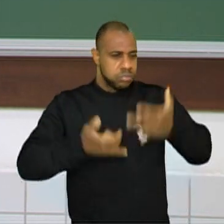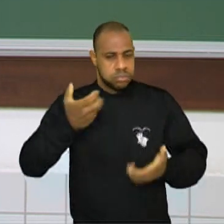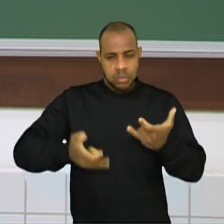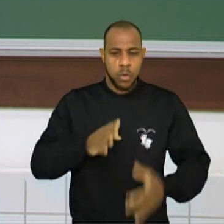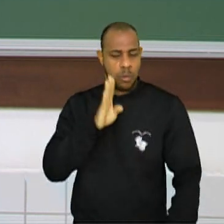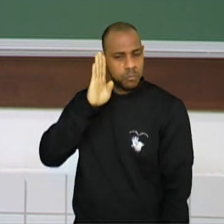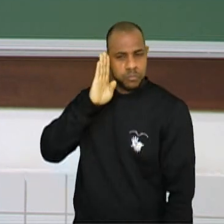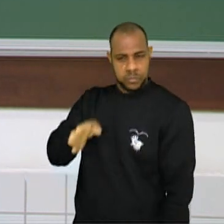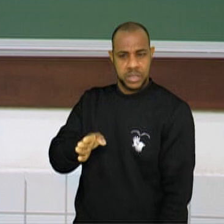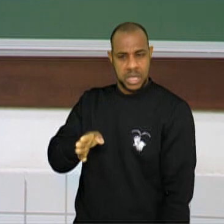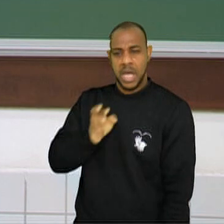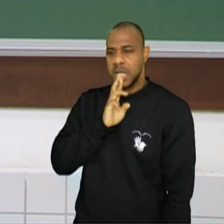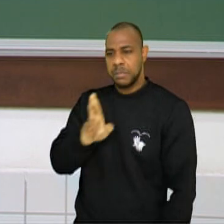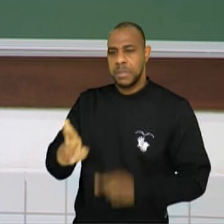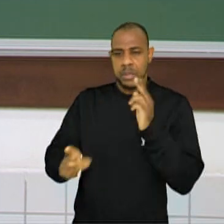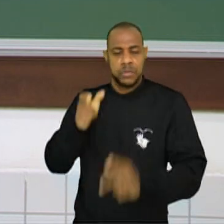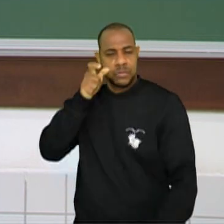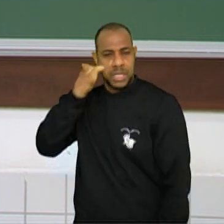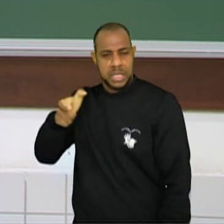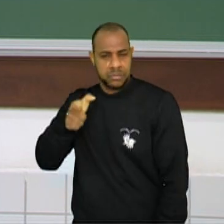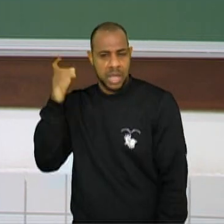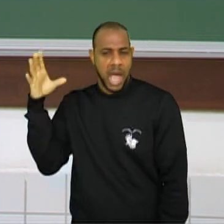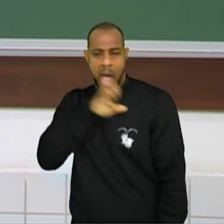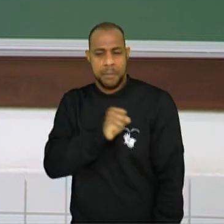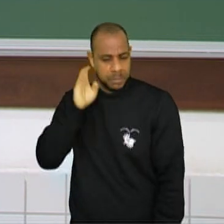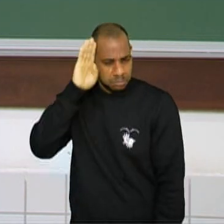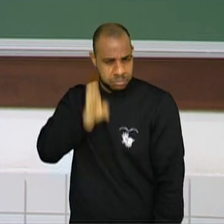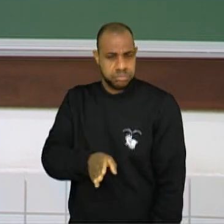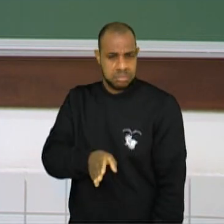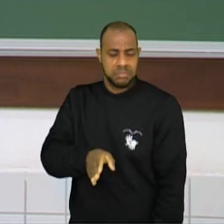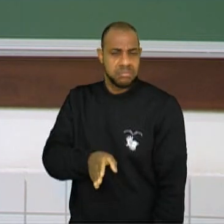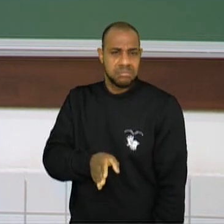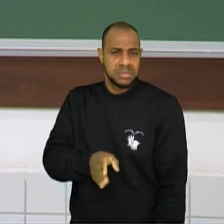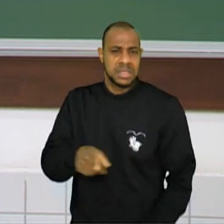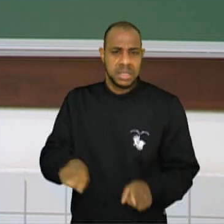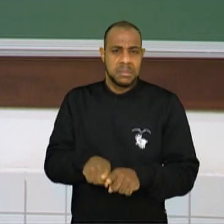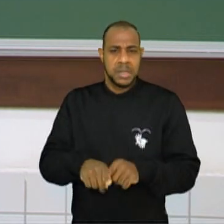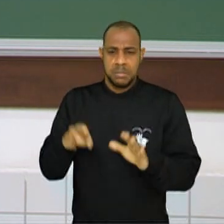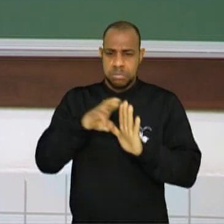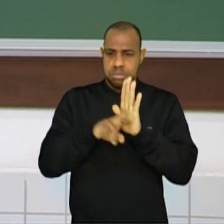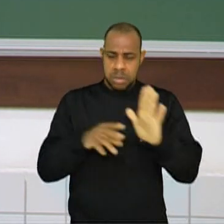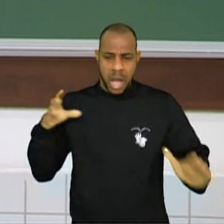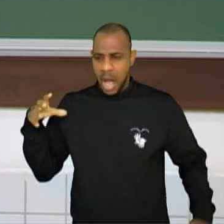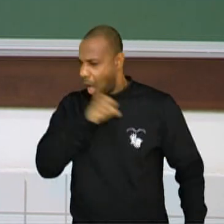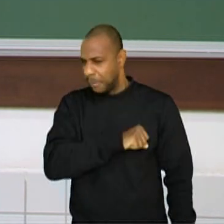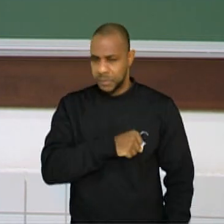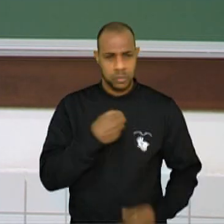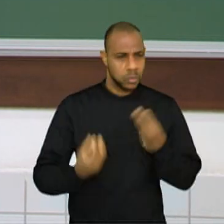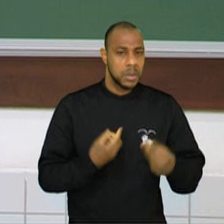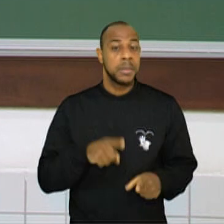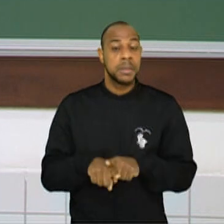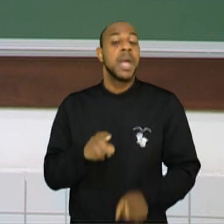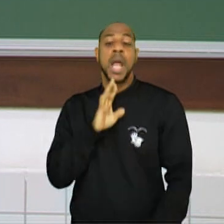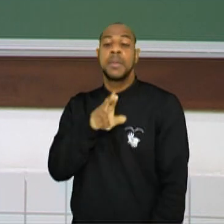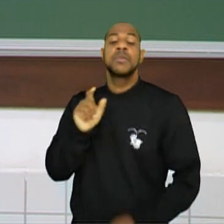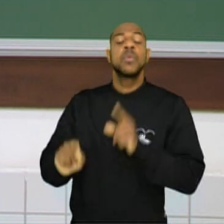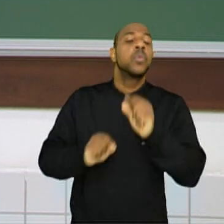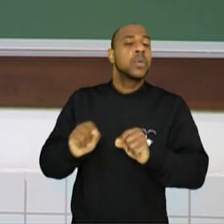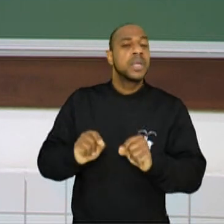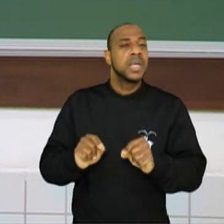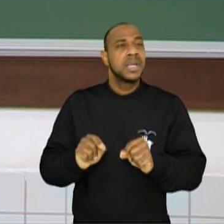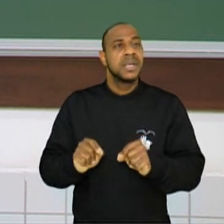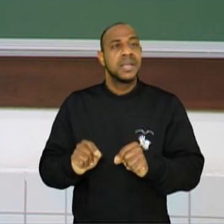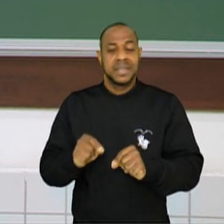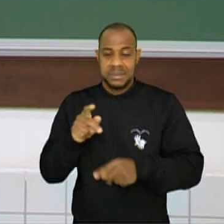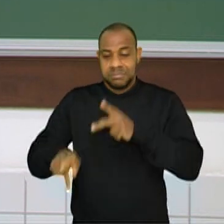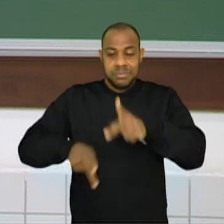massas, respondendo àqueles interesses imediatos, tomando medidas que às vezes são demagógicas, mas que respondiam ao clamor